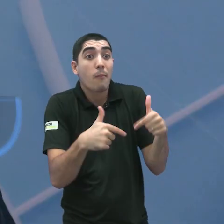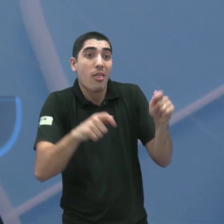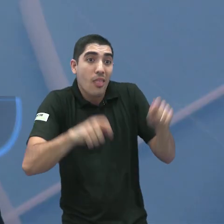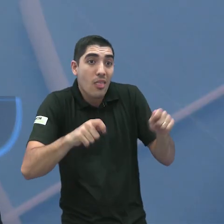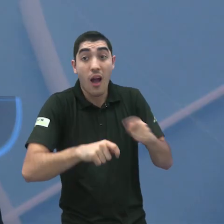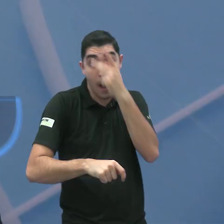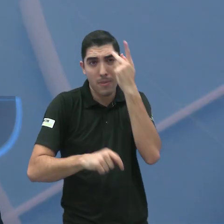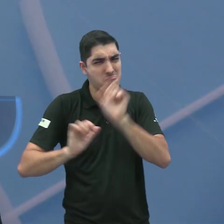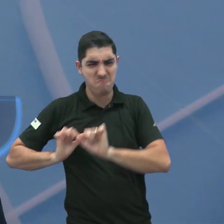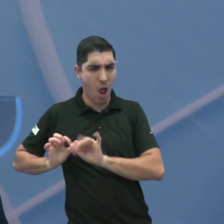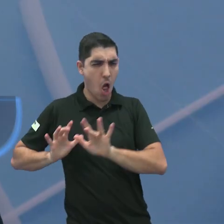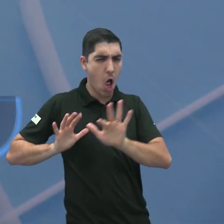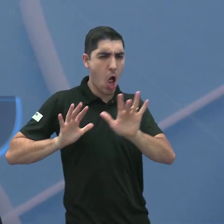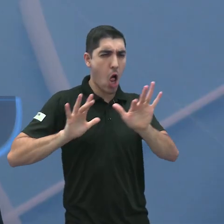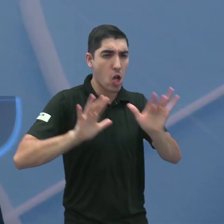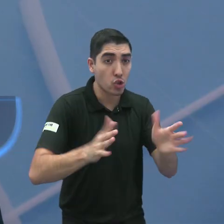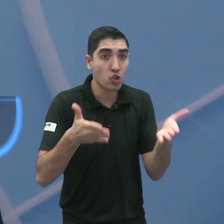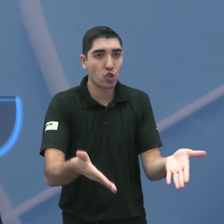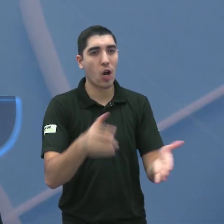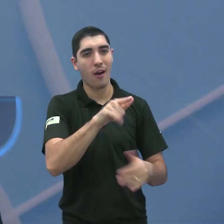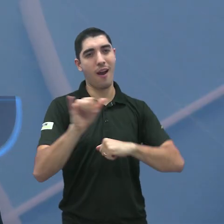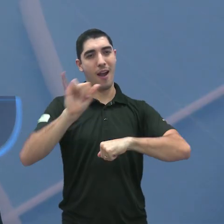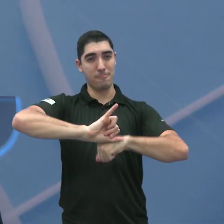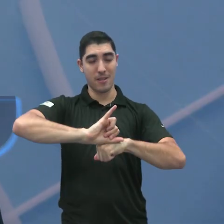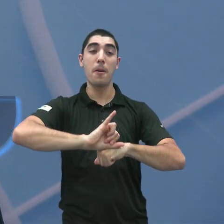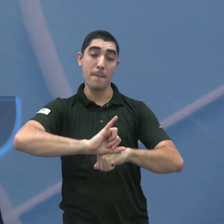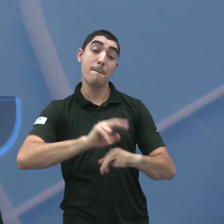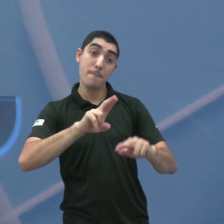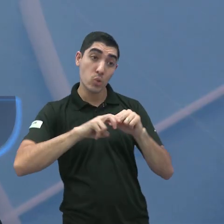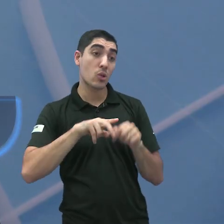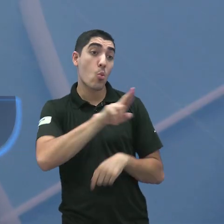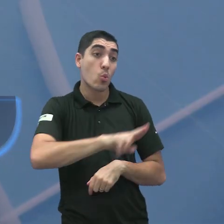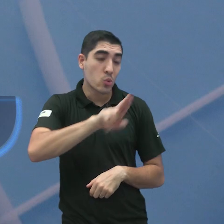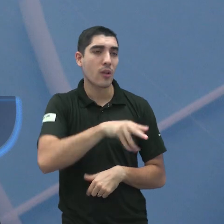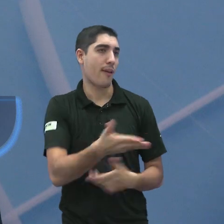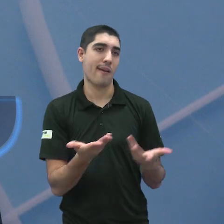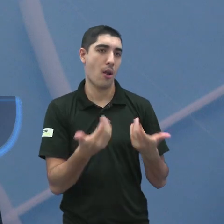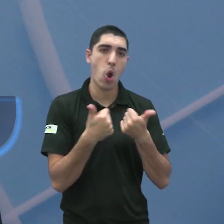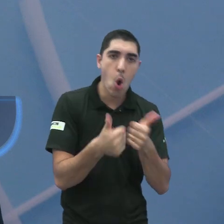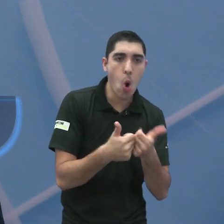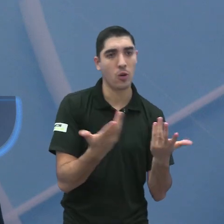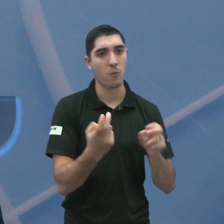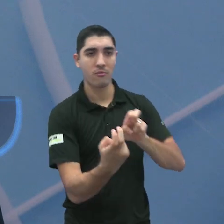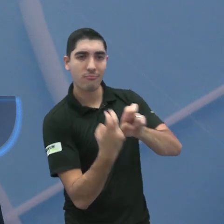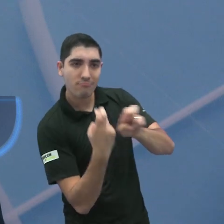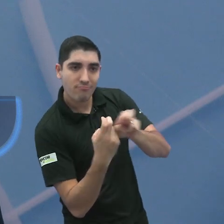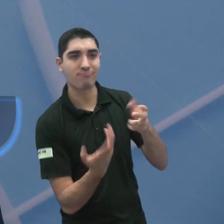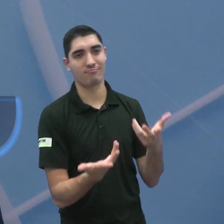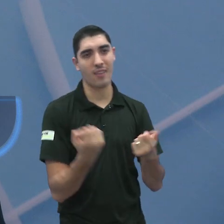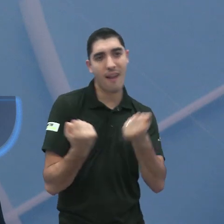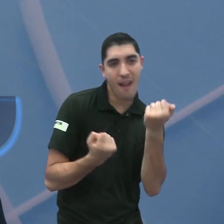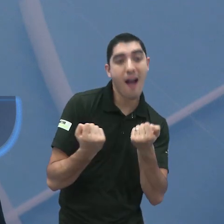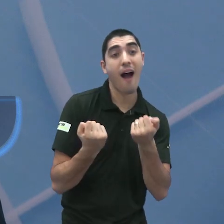acabou concentrando muito mais gente nas capitais, né? E a demanda por transporte de massa foi